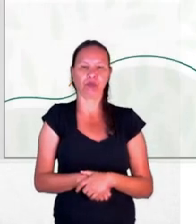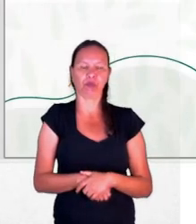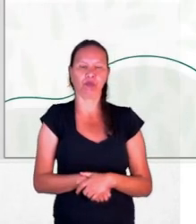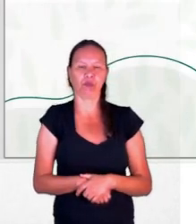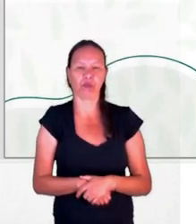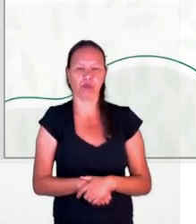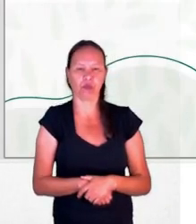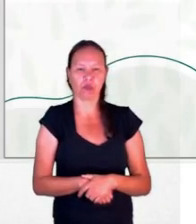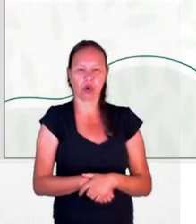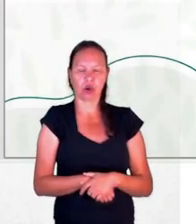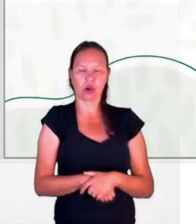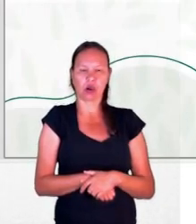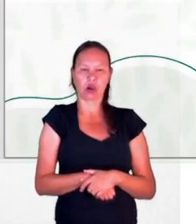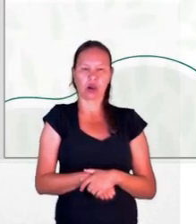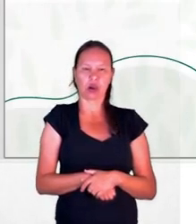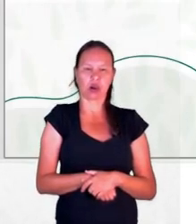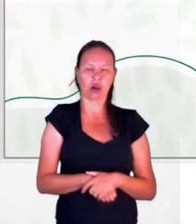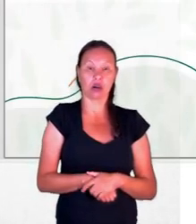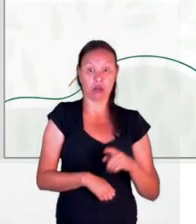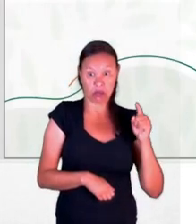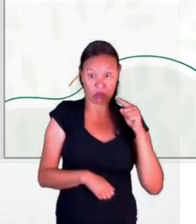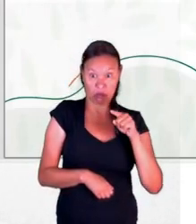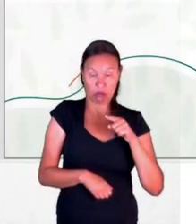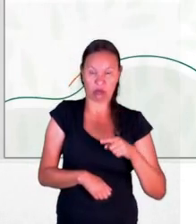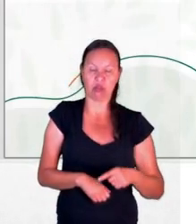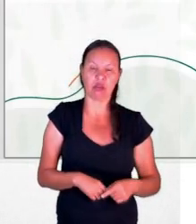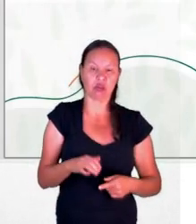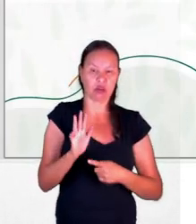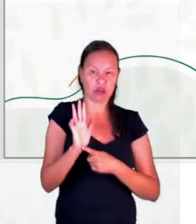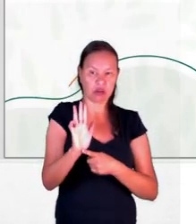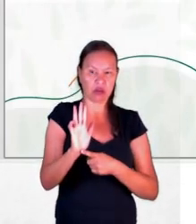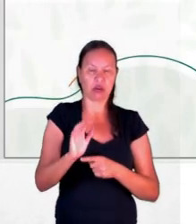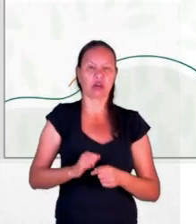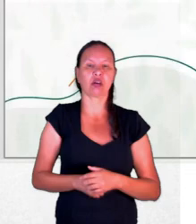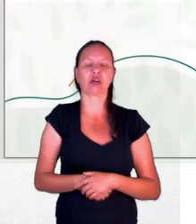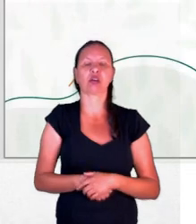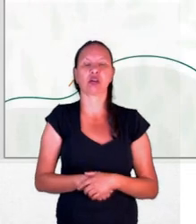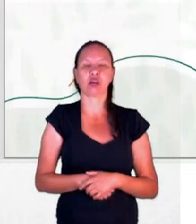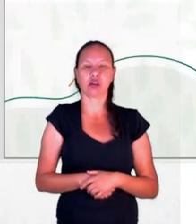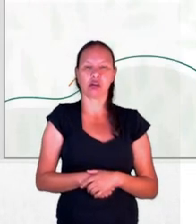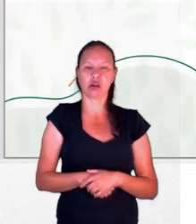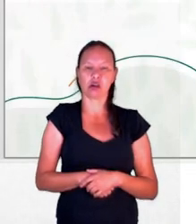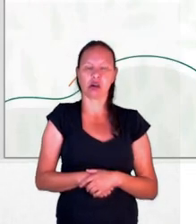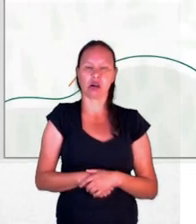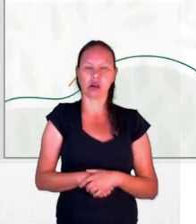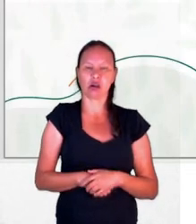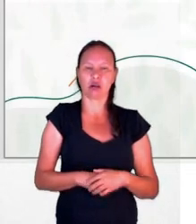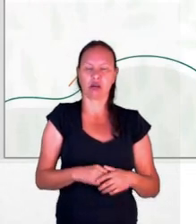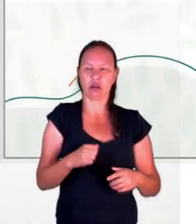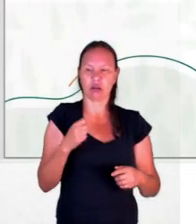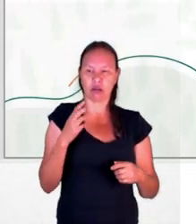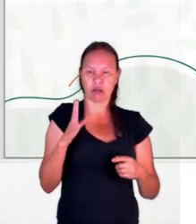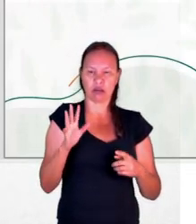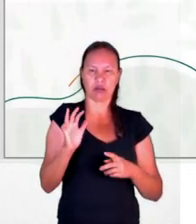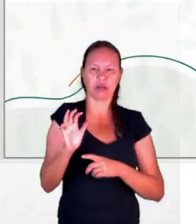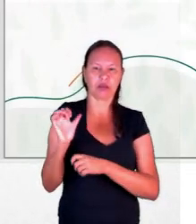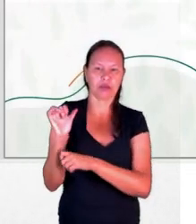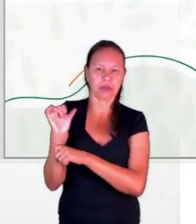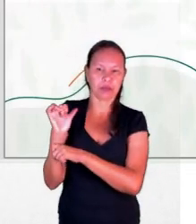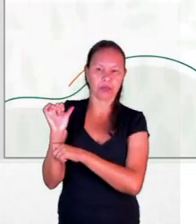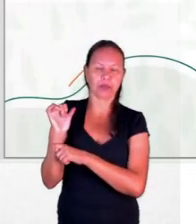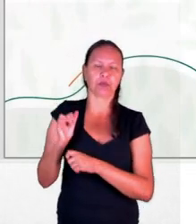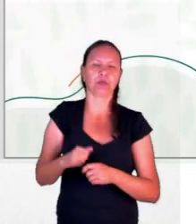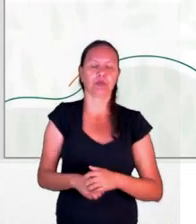ó é é esse aqui ó mais fácil passar para vocês vê se vocês conseguem passar direto deixa eu jogar no chat aqui ó onde tem o